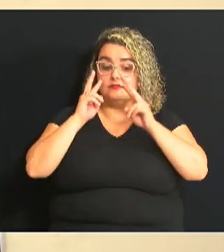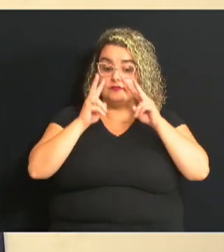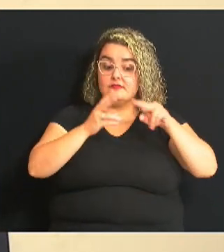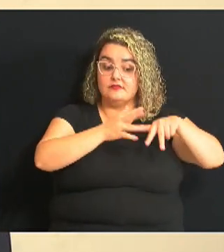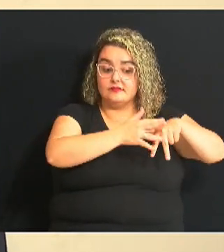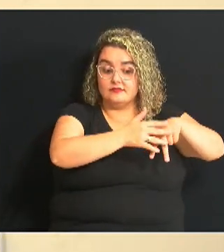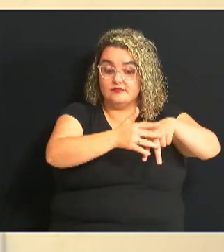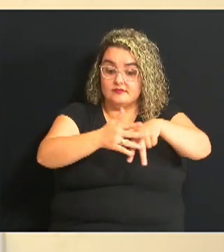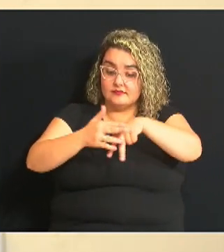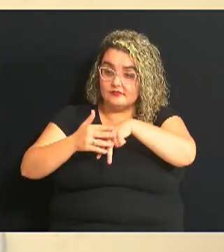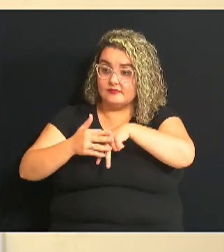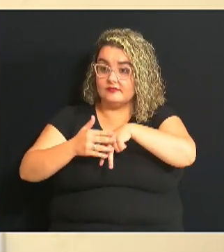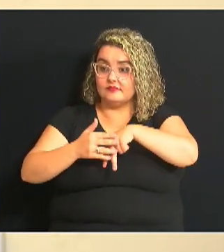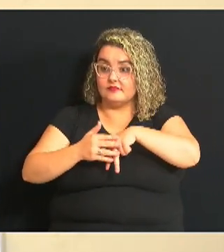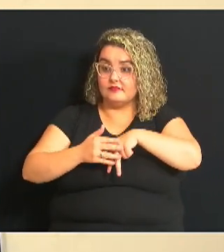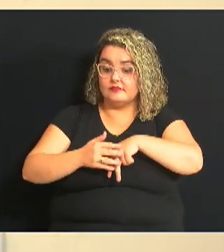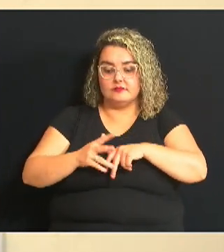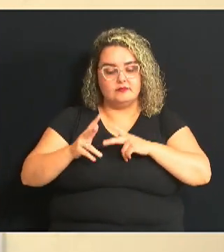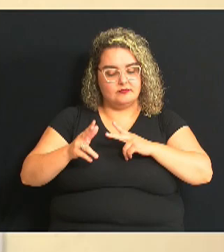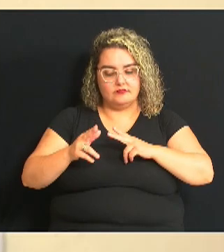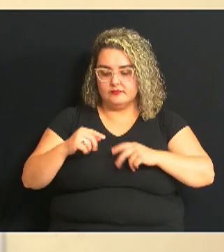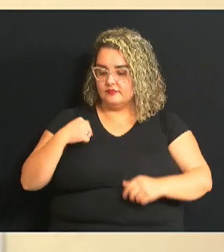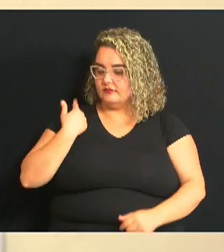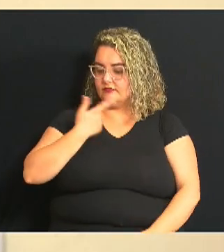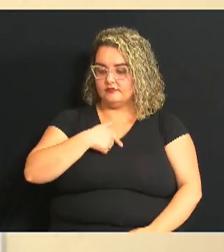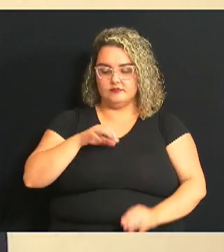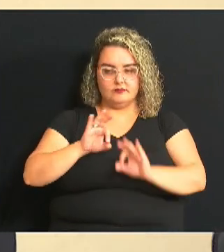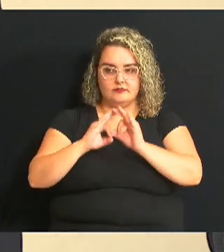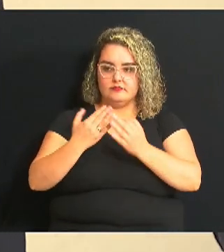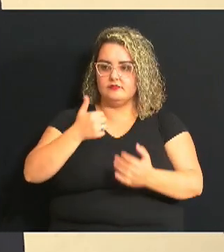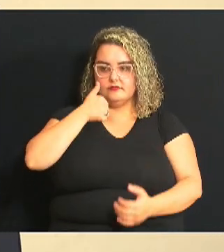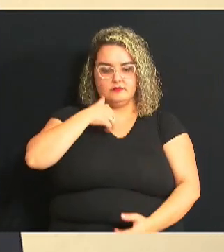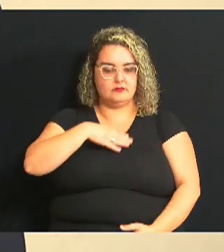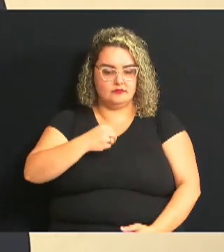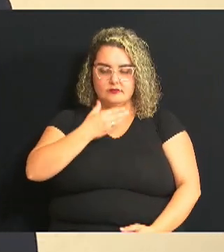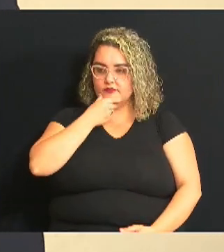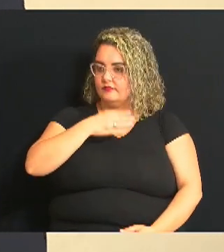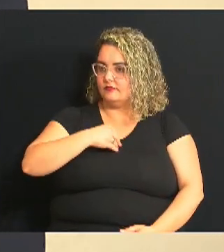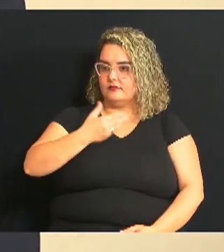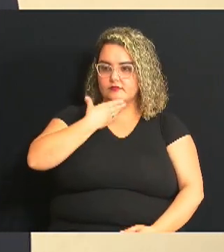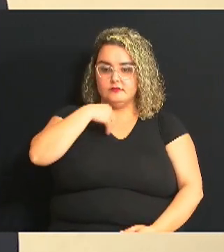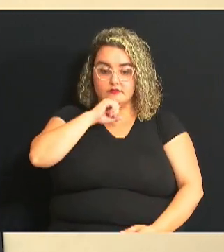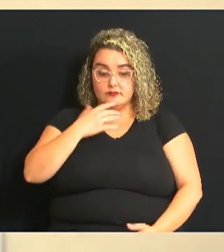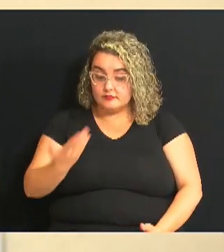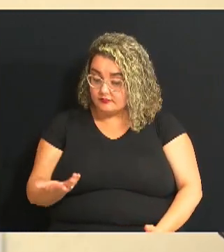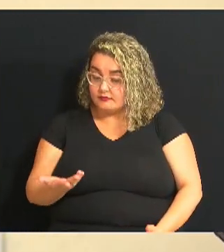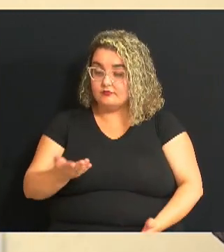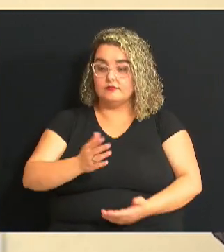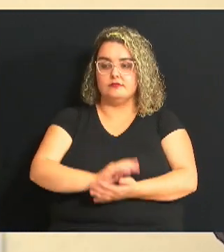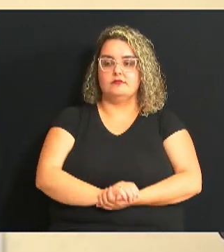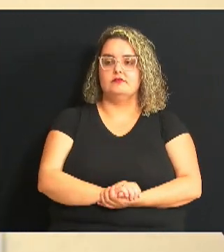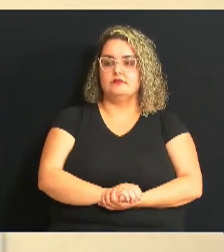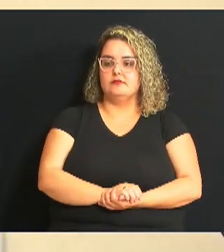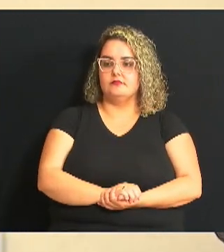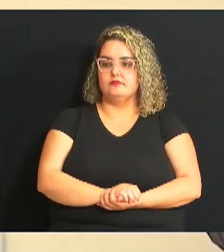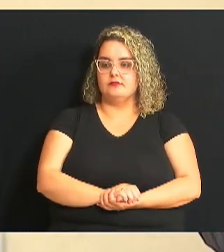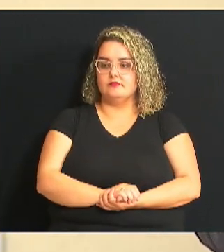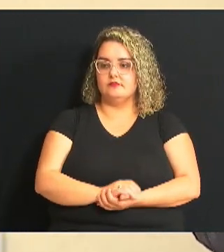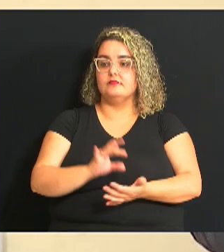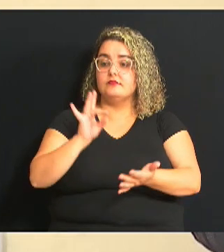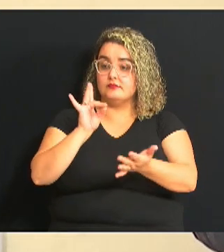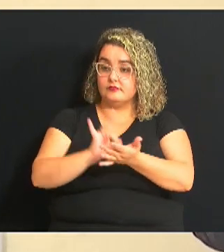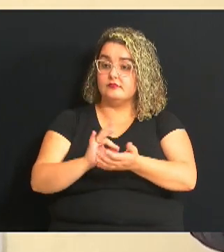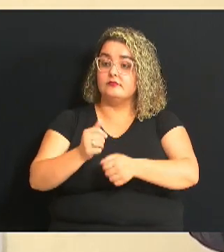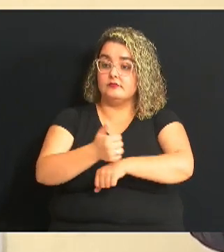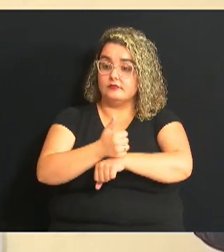fosse alguém da nossa família, como se fosse um filho, uma filha, um pai, e realmente é uma profissão que